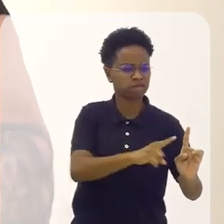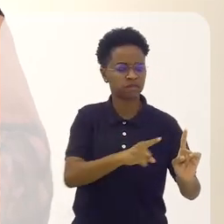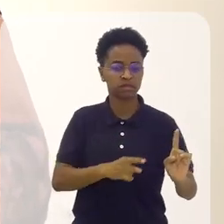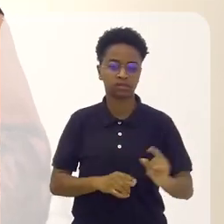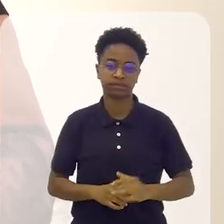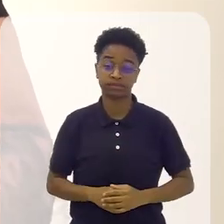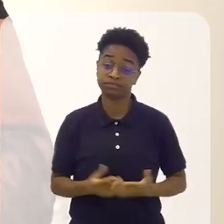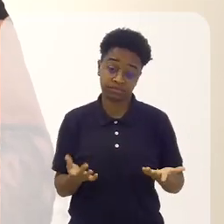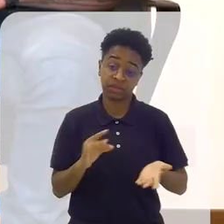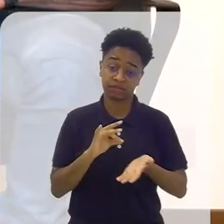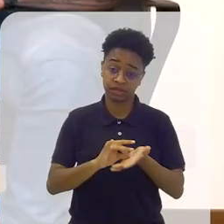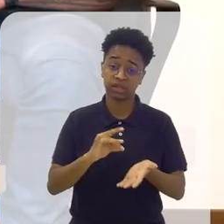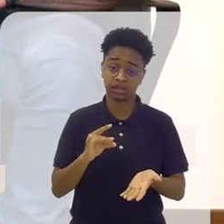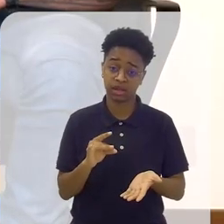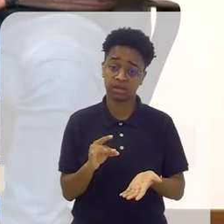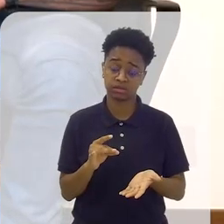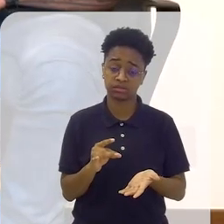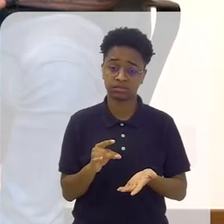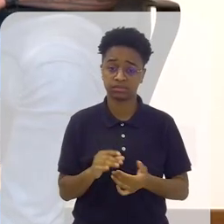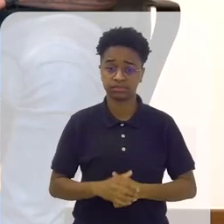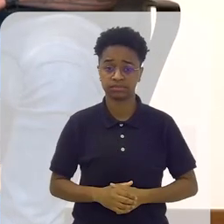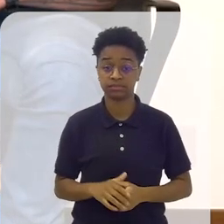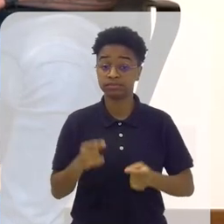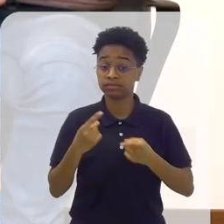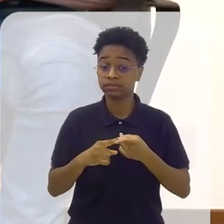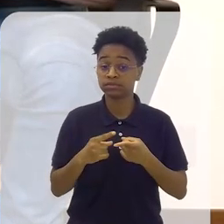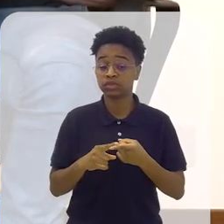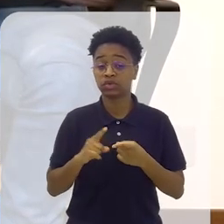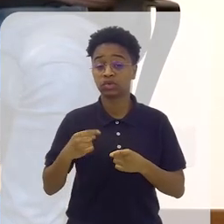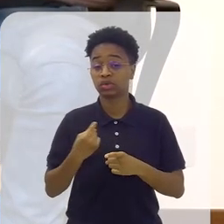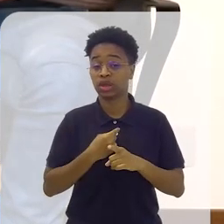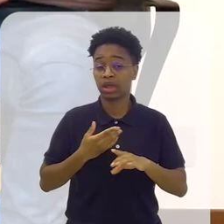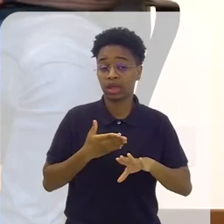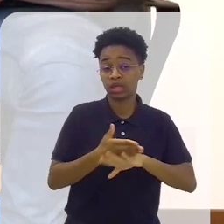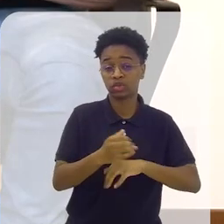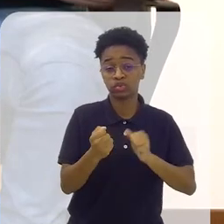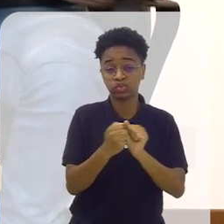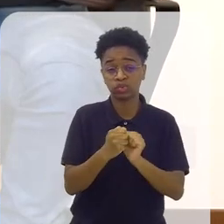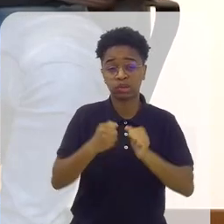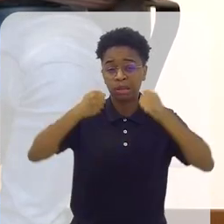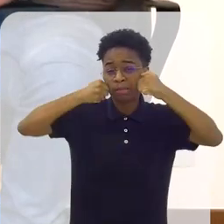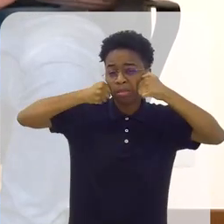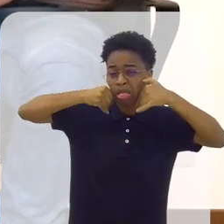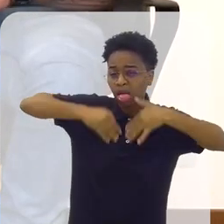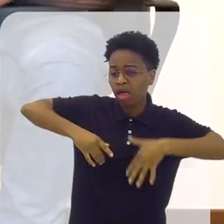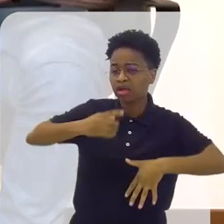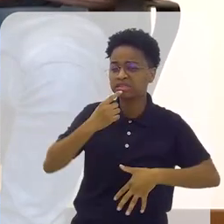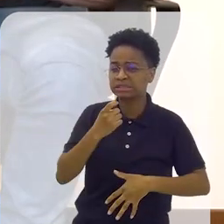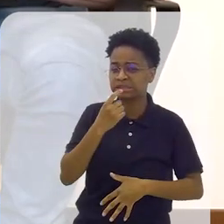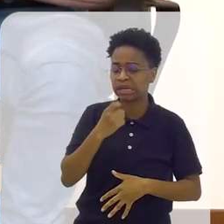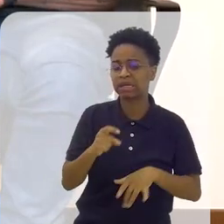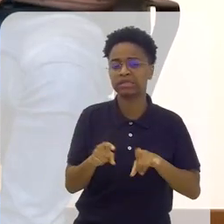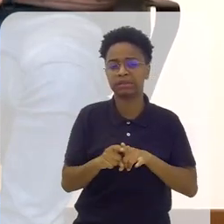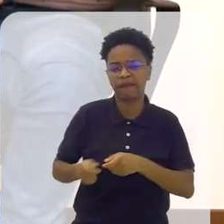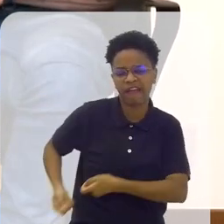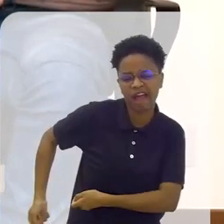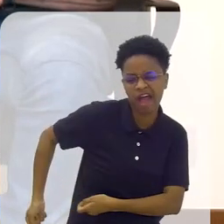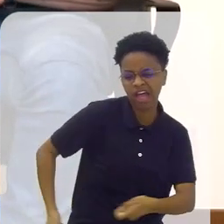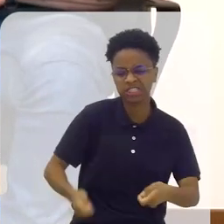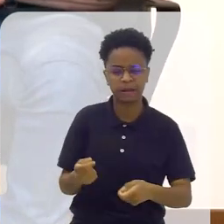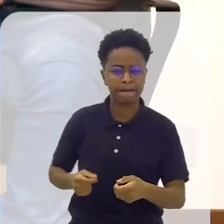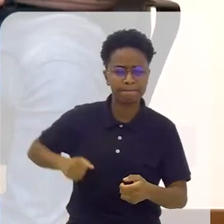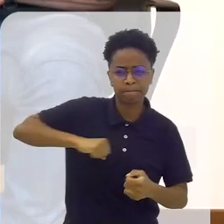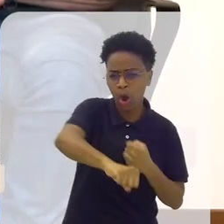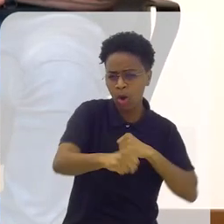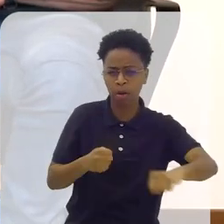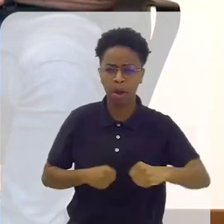sendo perverso, né. A verdade é essa, a gente entra com ele ensanguentado, arrasta ele, e faz todo tipo